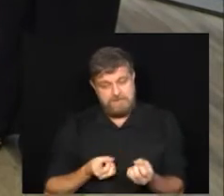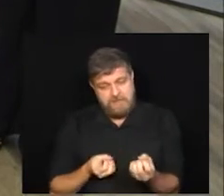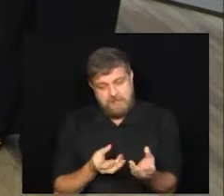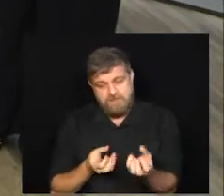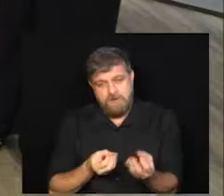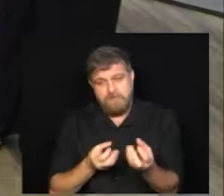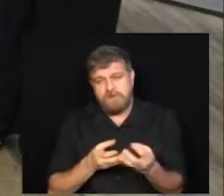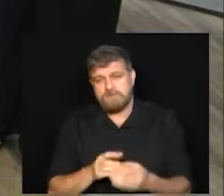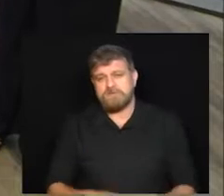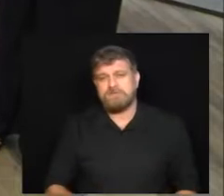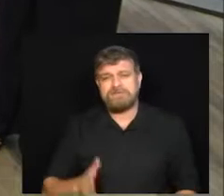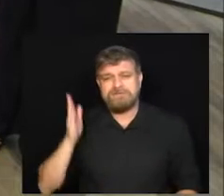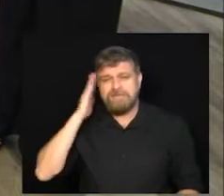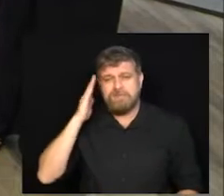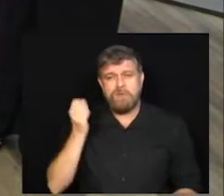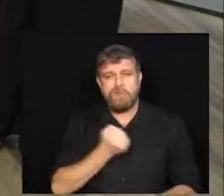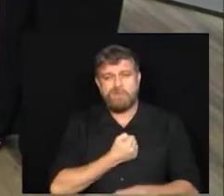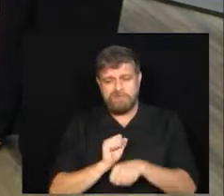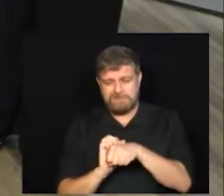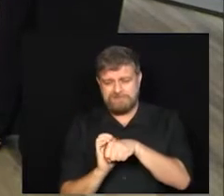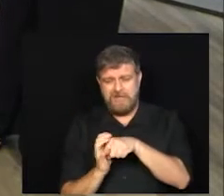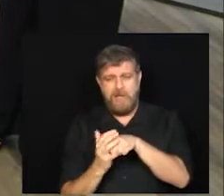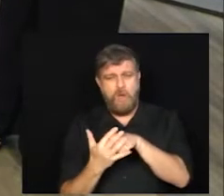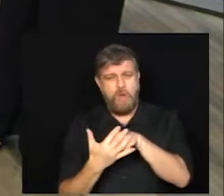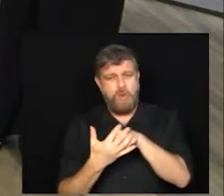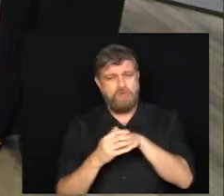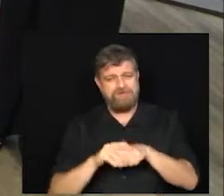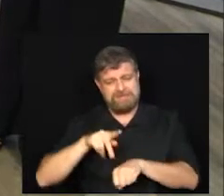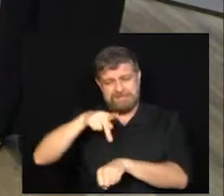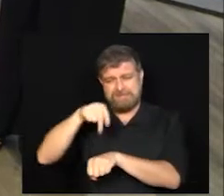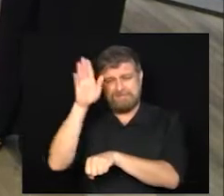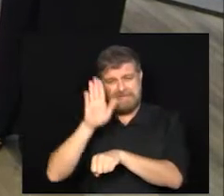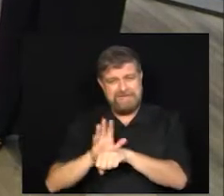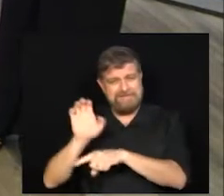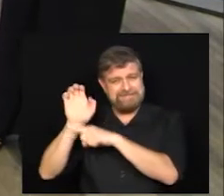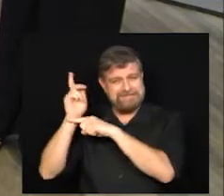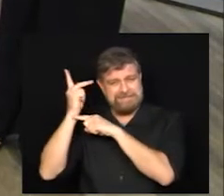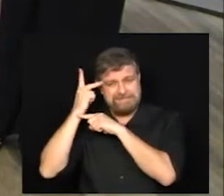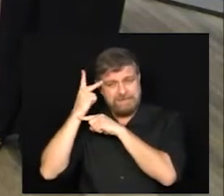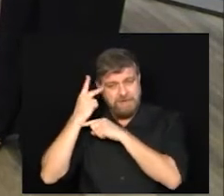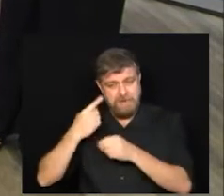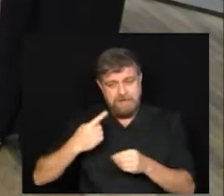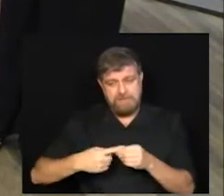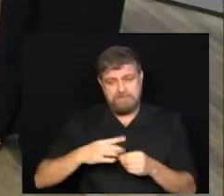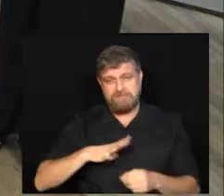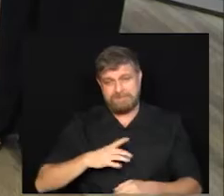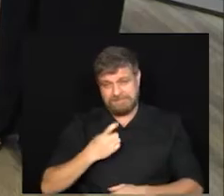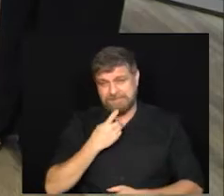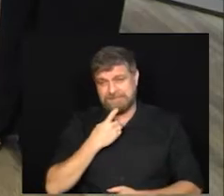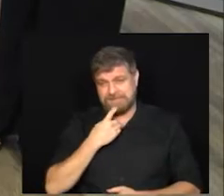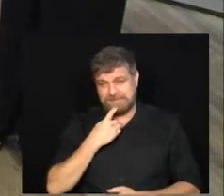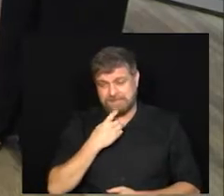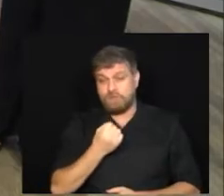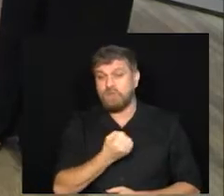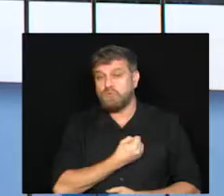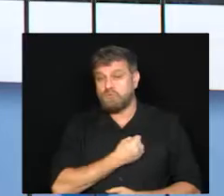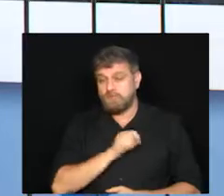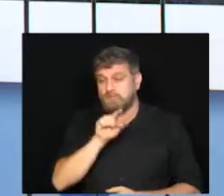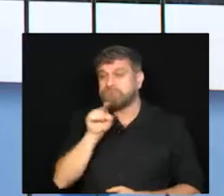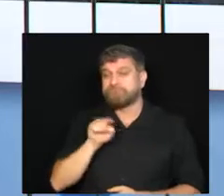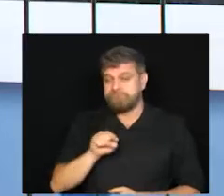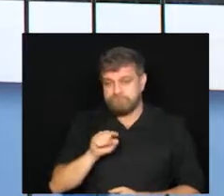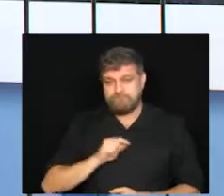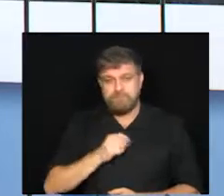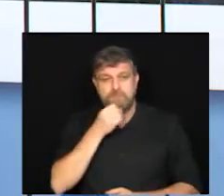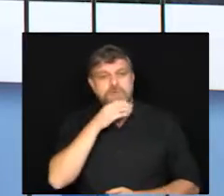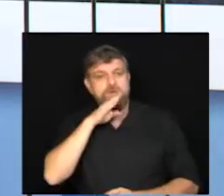Campinas, atualizando os casos da Covid no nosso país, estado de São Paulo e no município de Campinas. Boa tarde, Gabriel. Boa tarde a